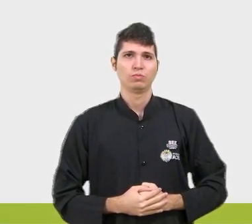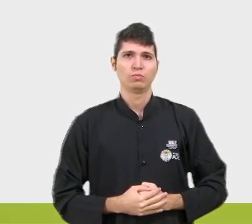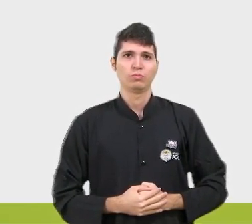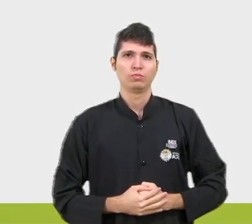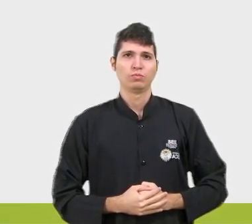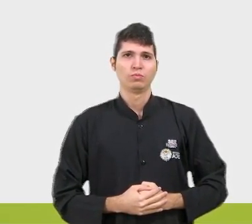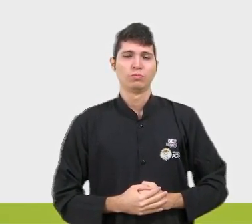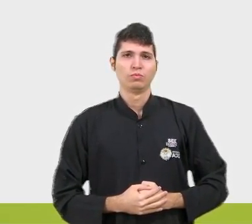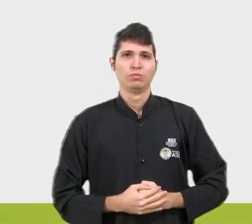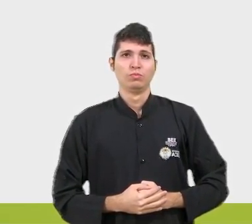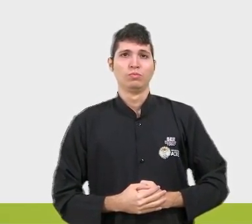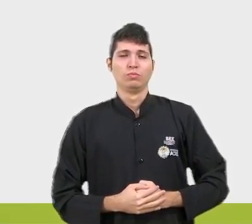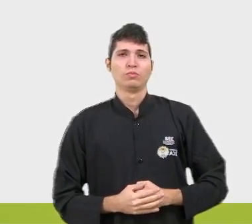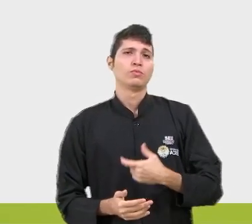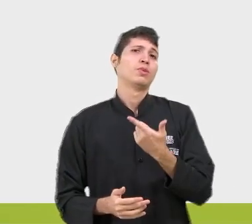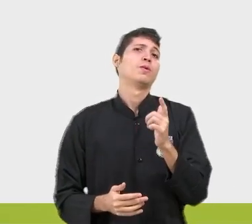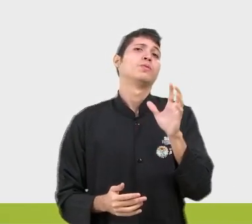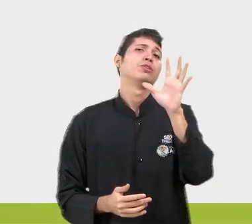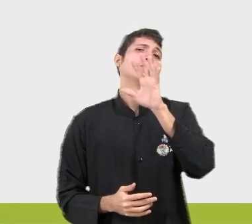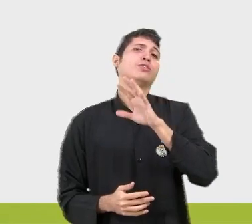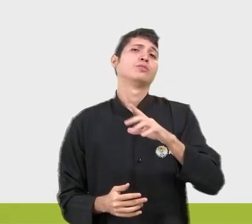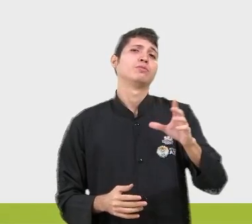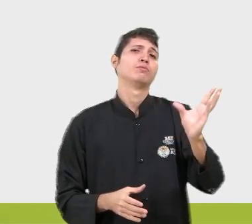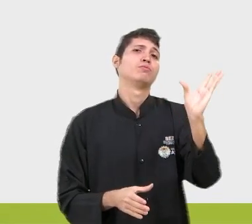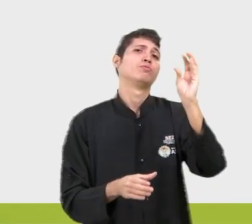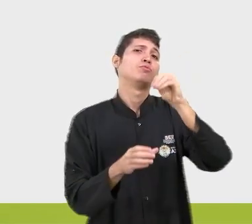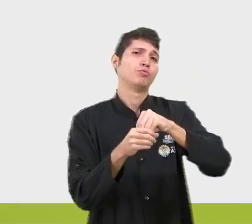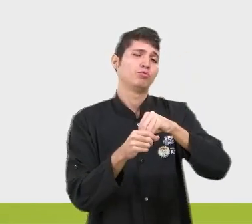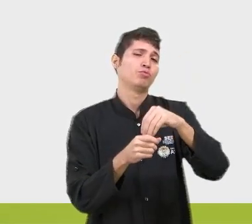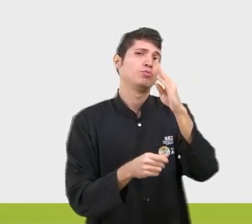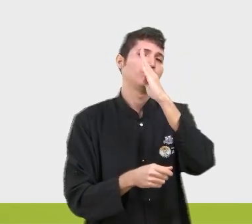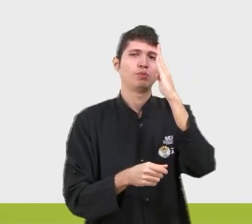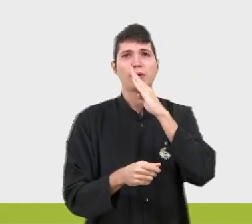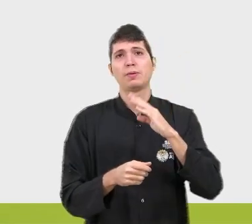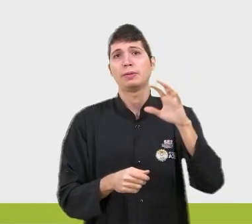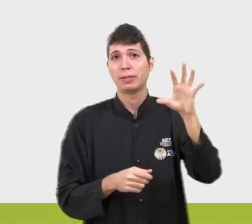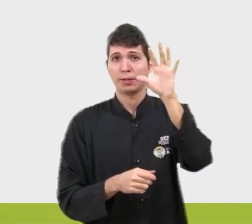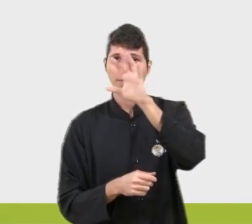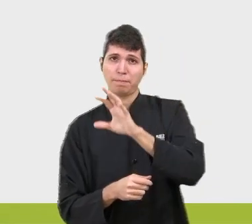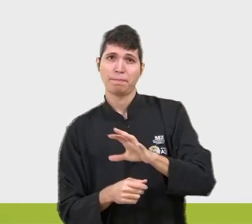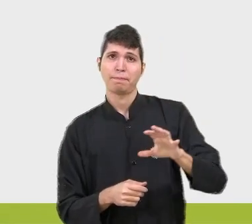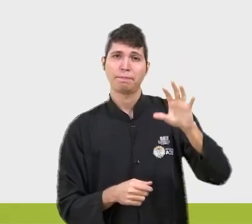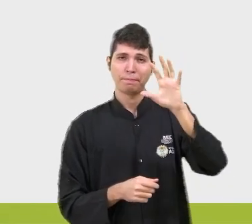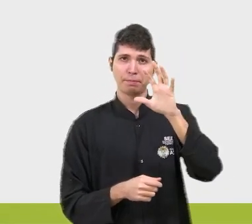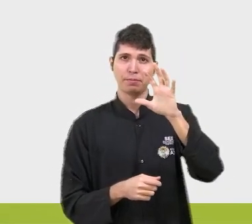Qual é a outra regionalização que existe no Brasil? Regionalização